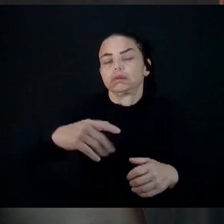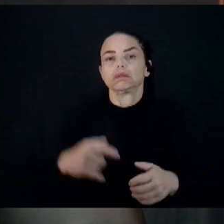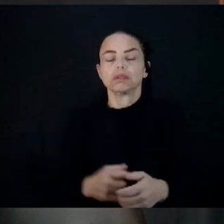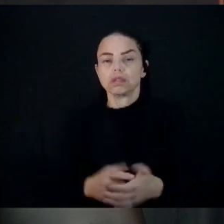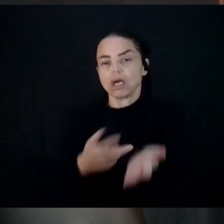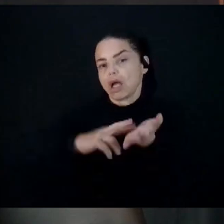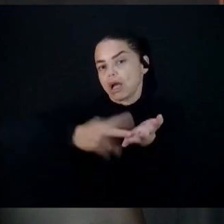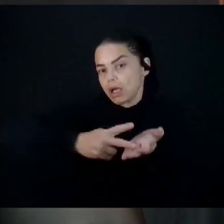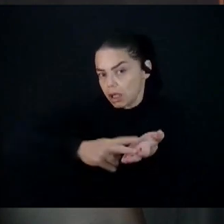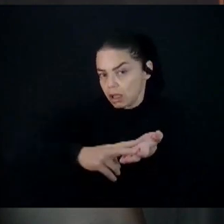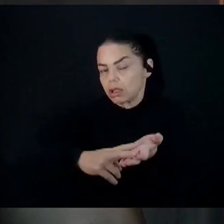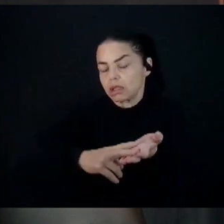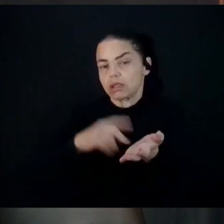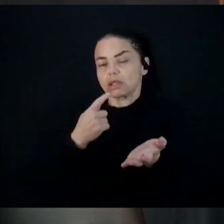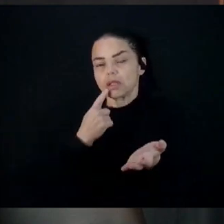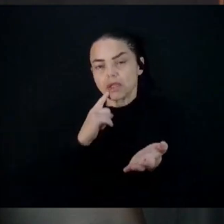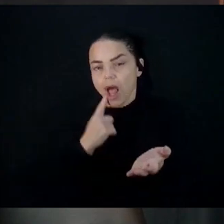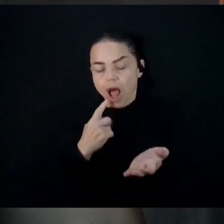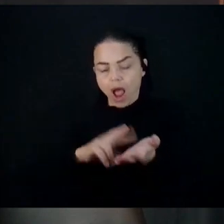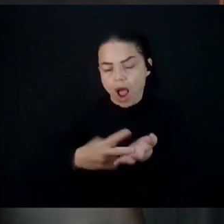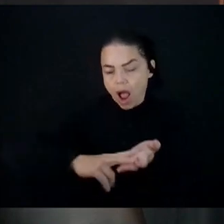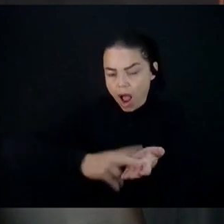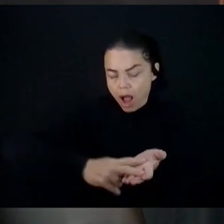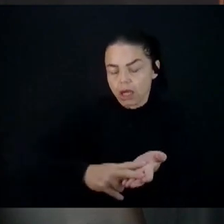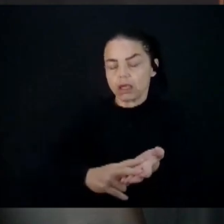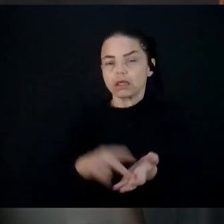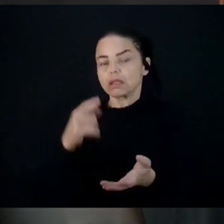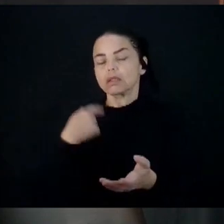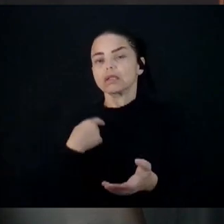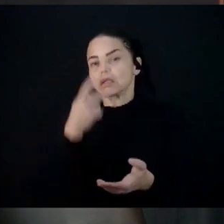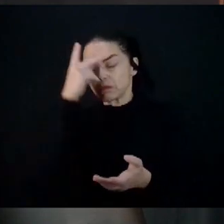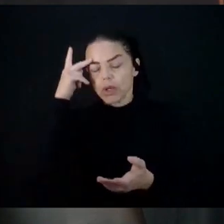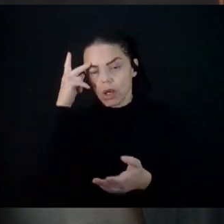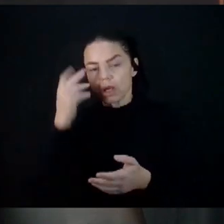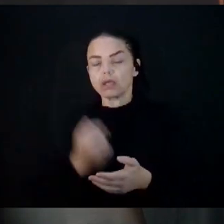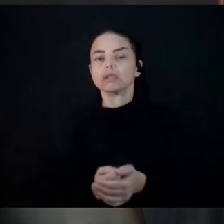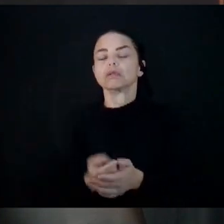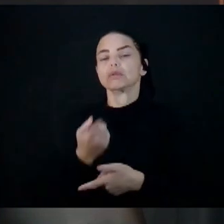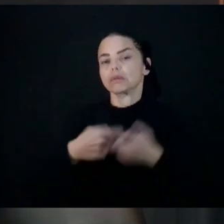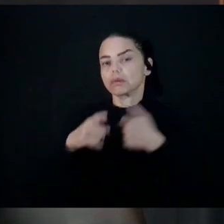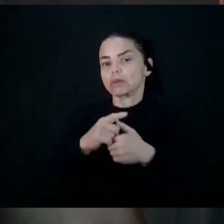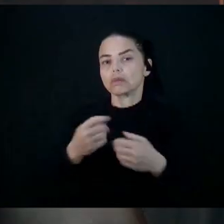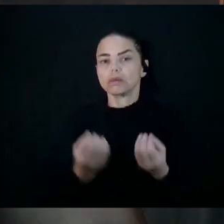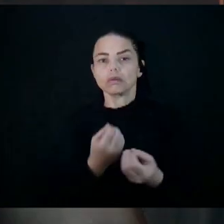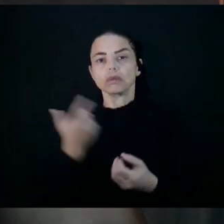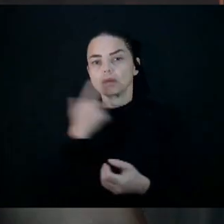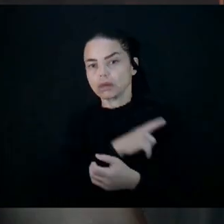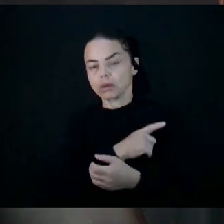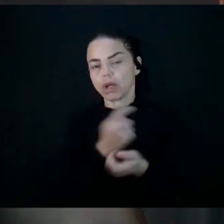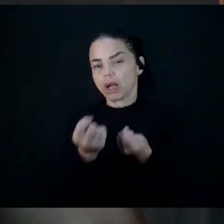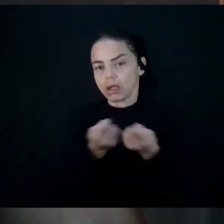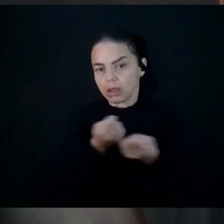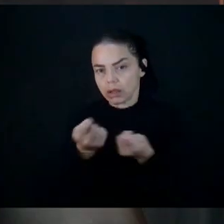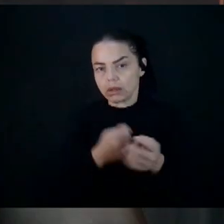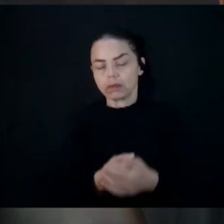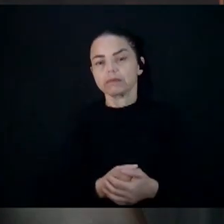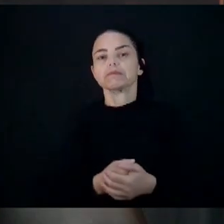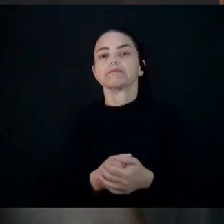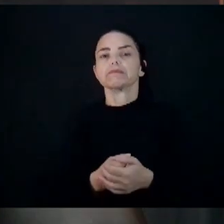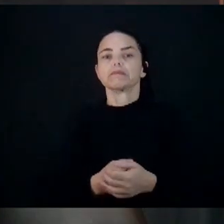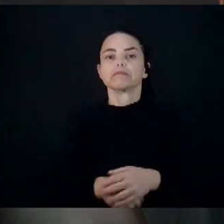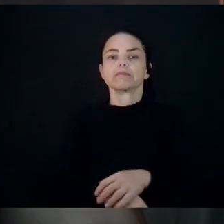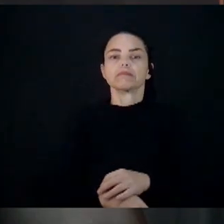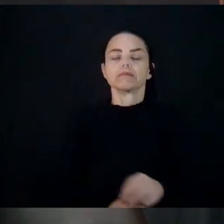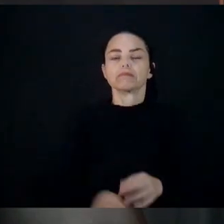né? Então, tudo depende de como a pessoa lida com isso e o quanto a pessoa consegue controlar esse consumo.